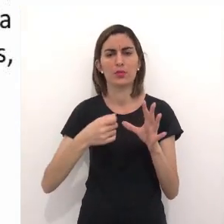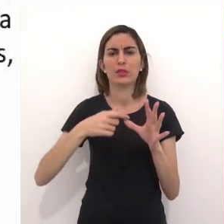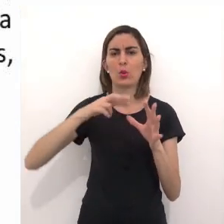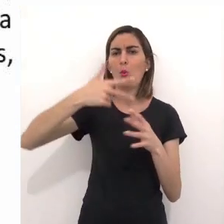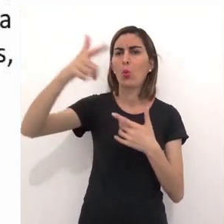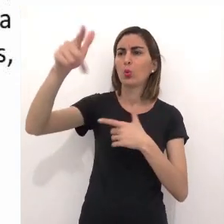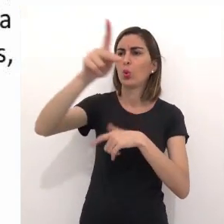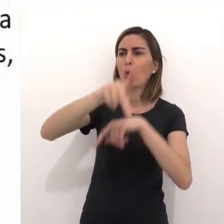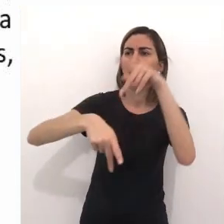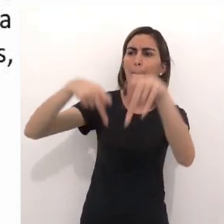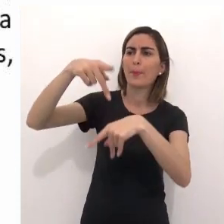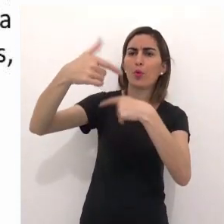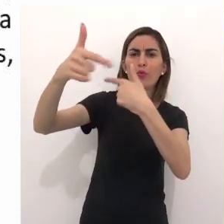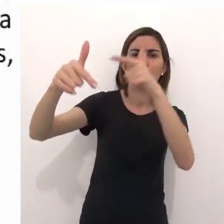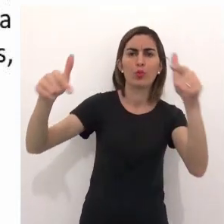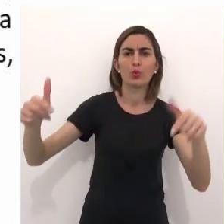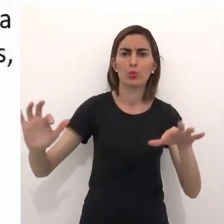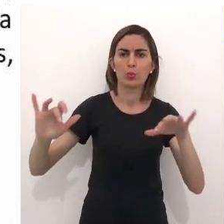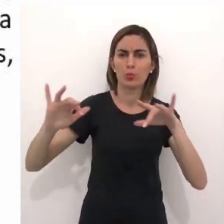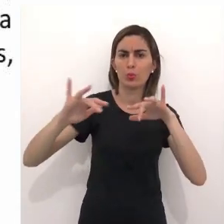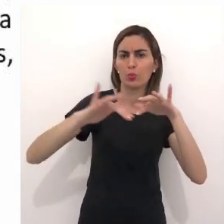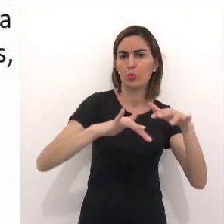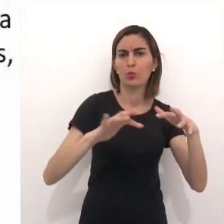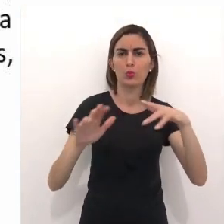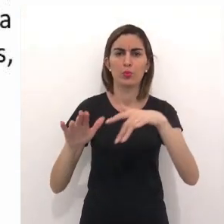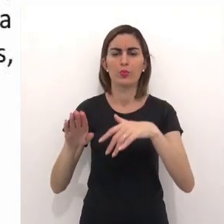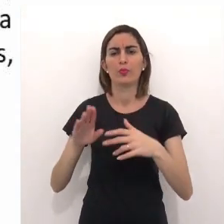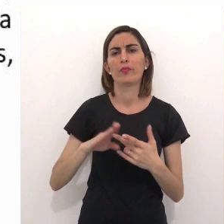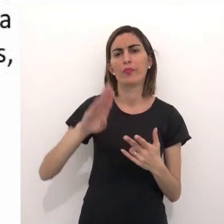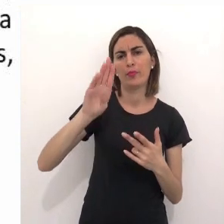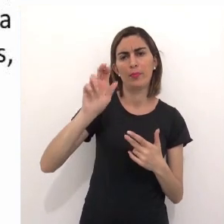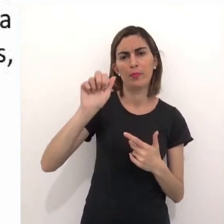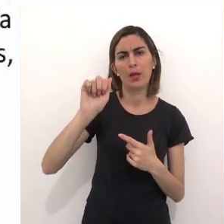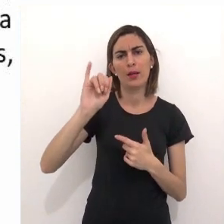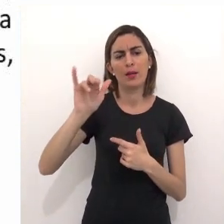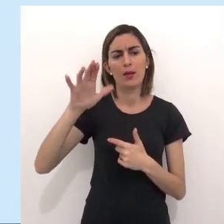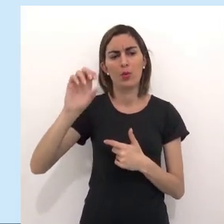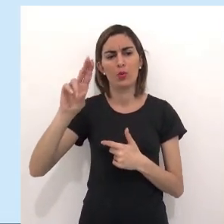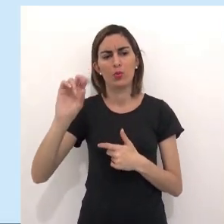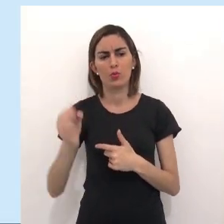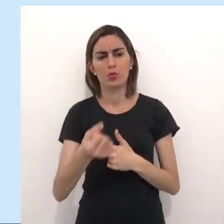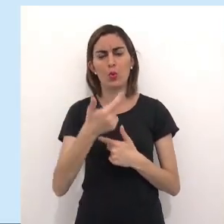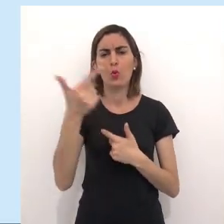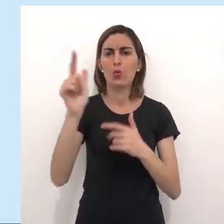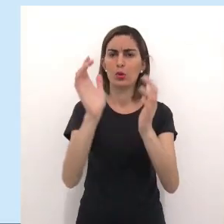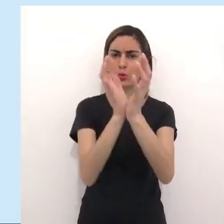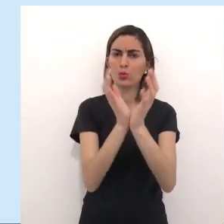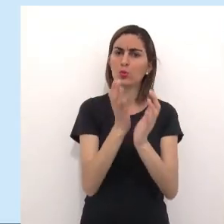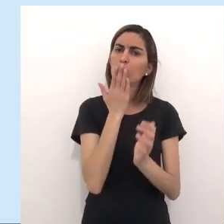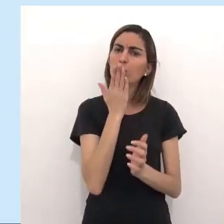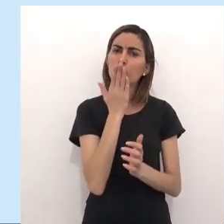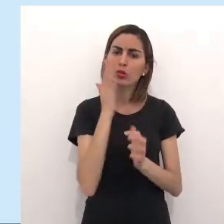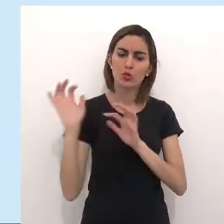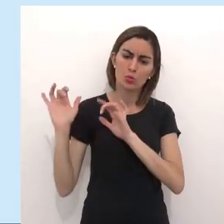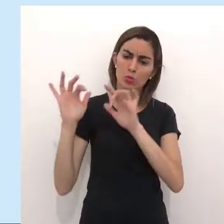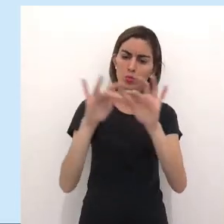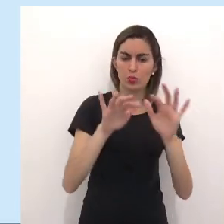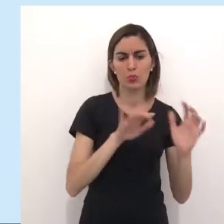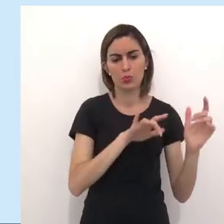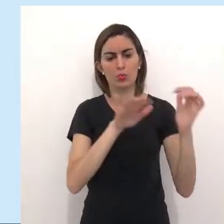o Tremebês e dos Baiacus. Então, outras tribos indígenas